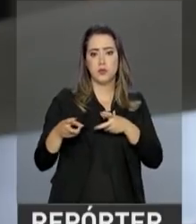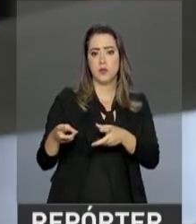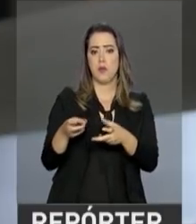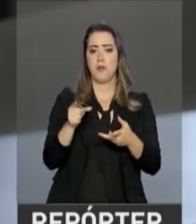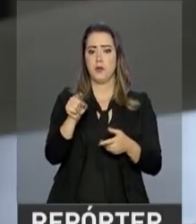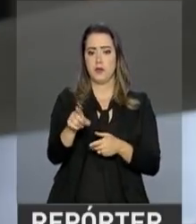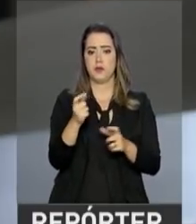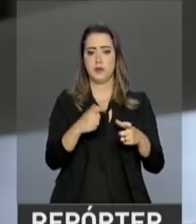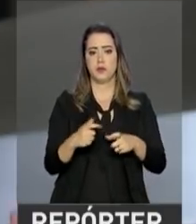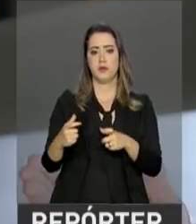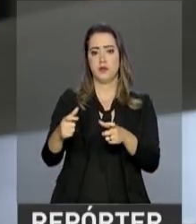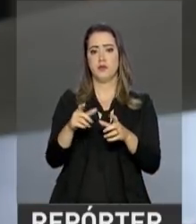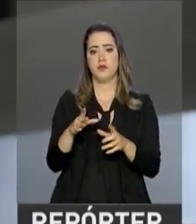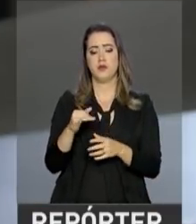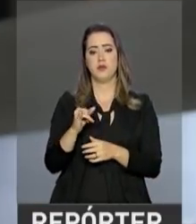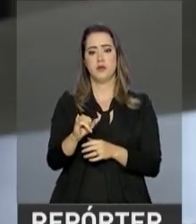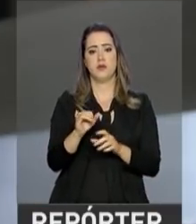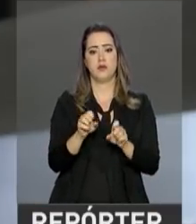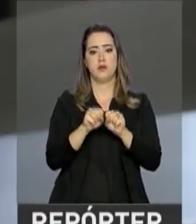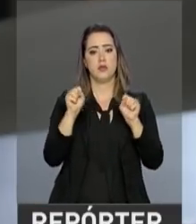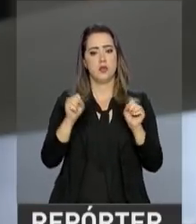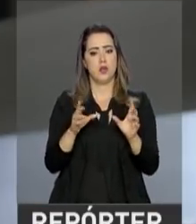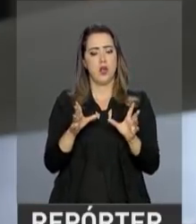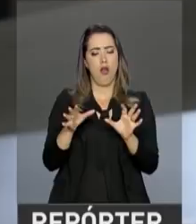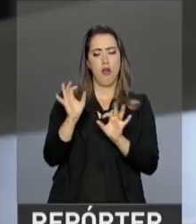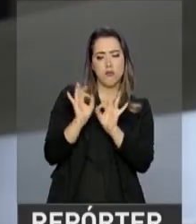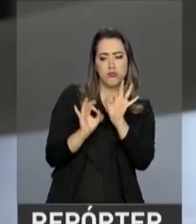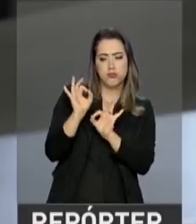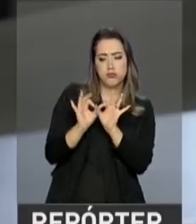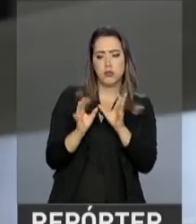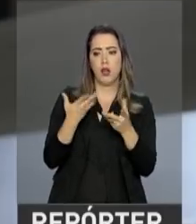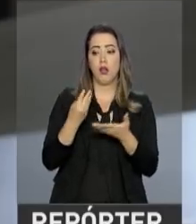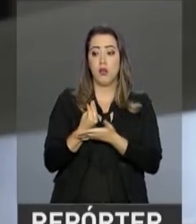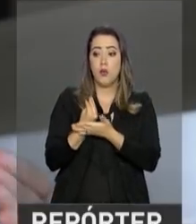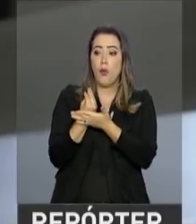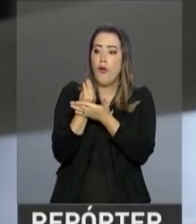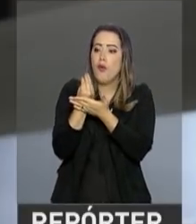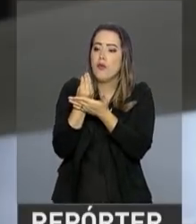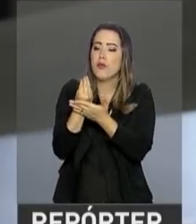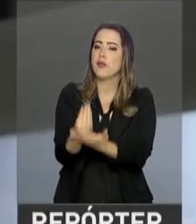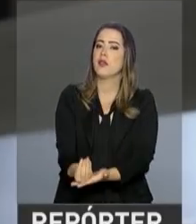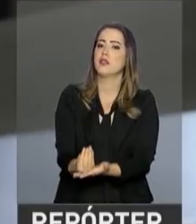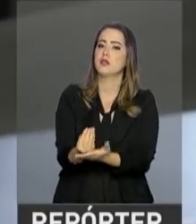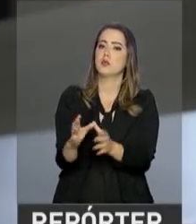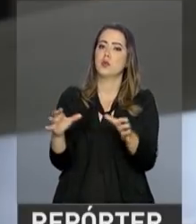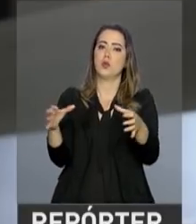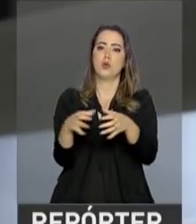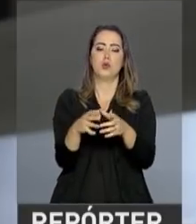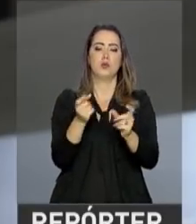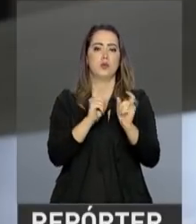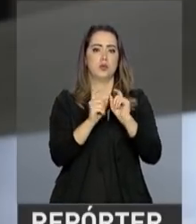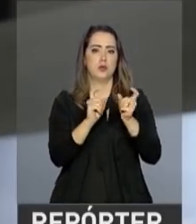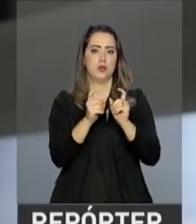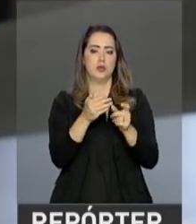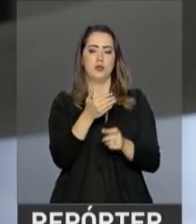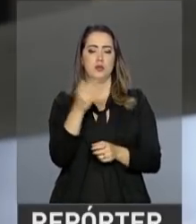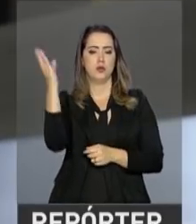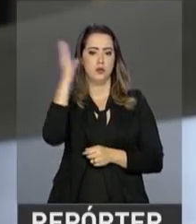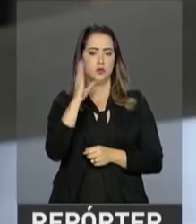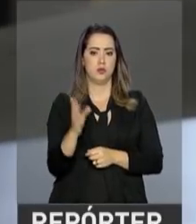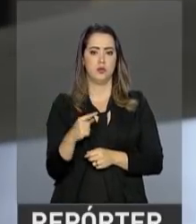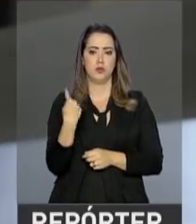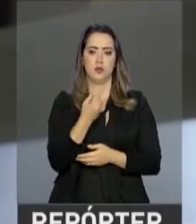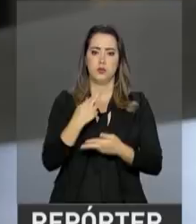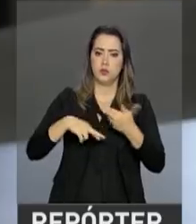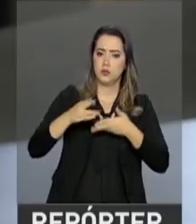essas próprio território brasileiro sistematizar essas práticas e oferecer para o conjunto dos gestores públicos brasileiros portanto a gente por um